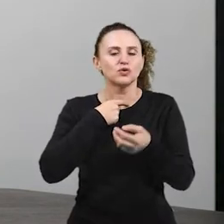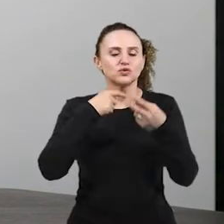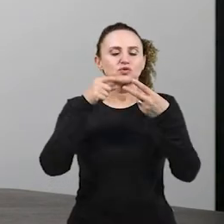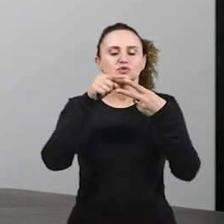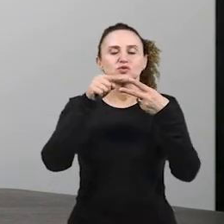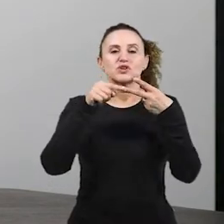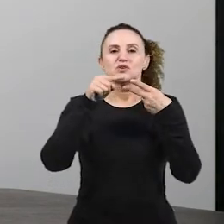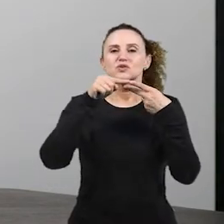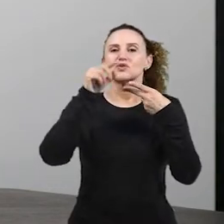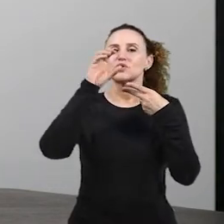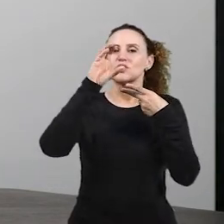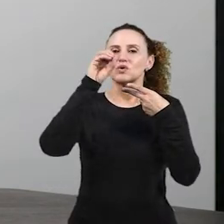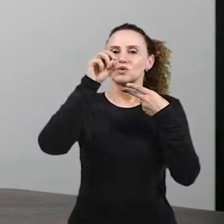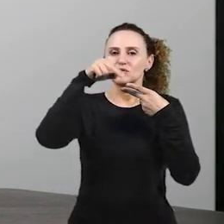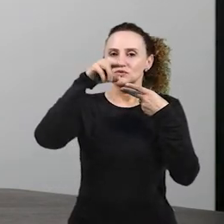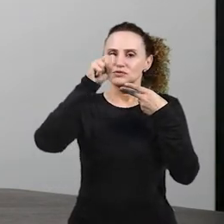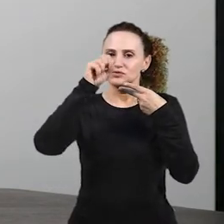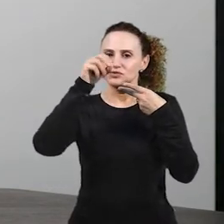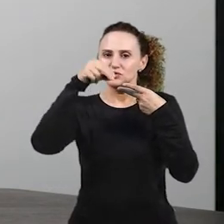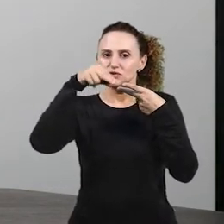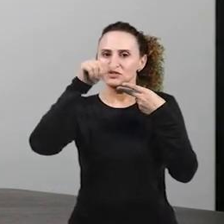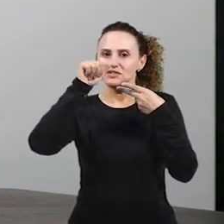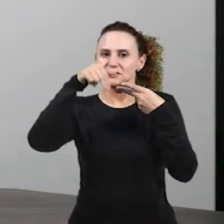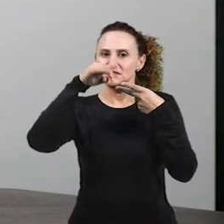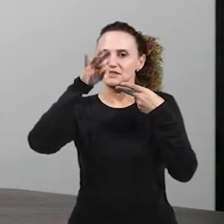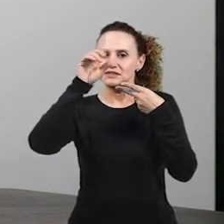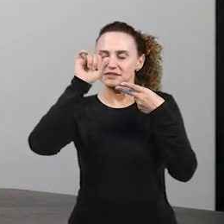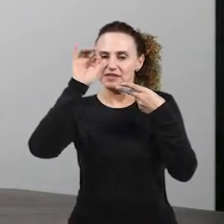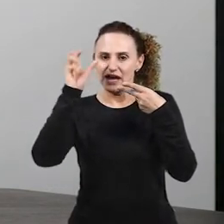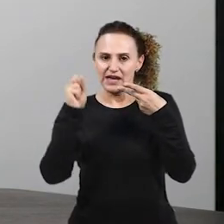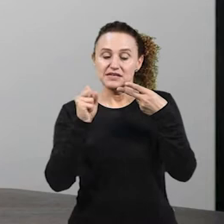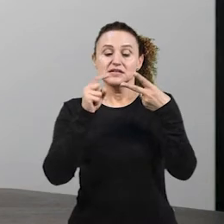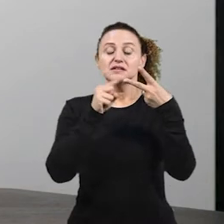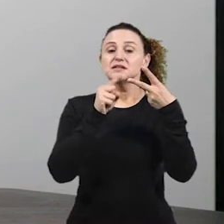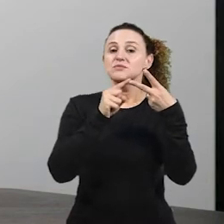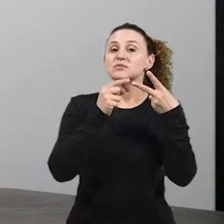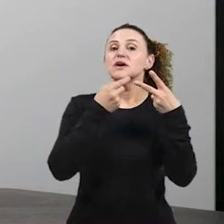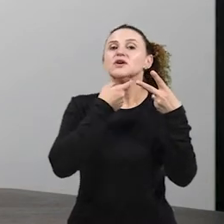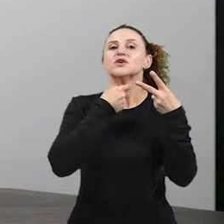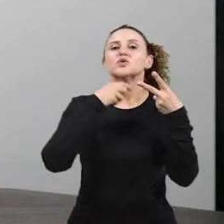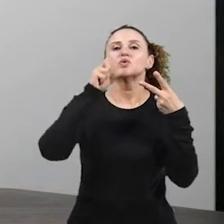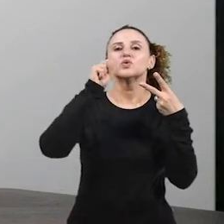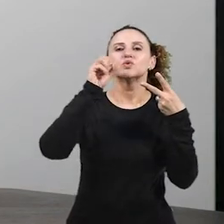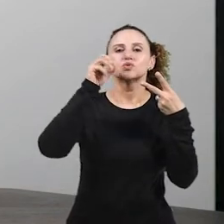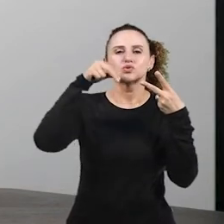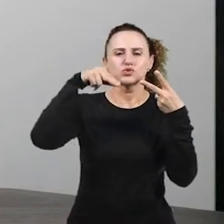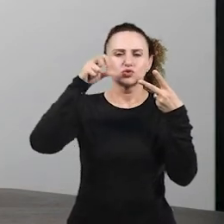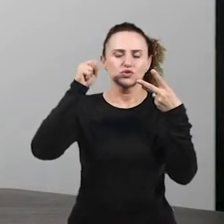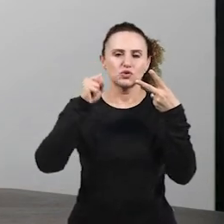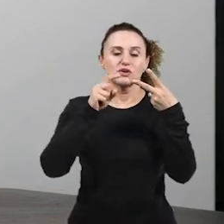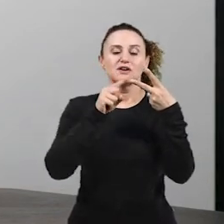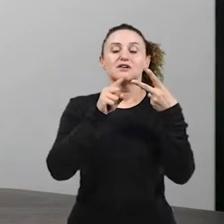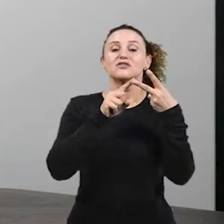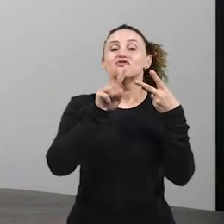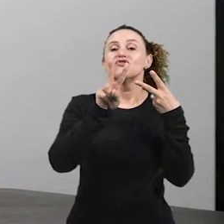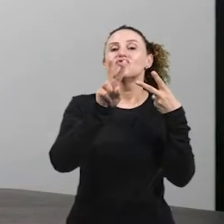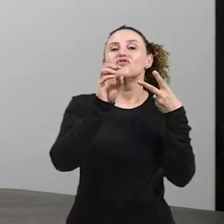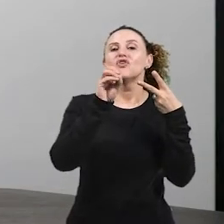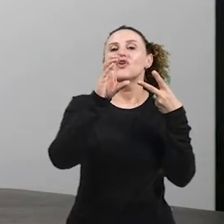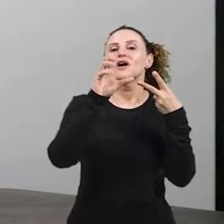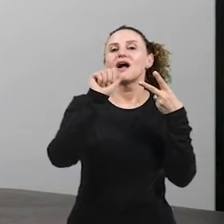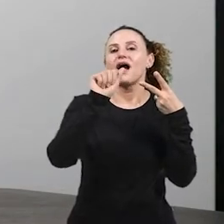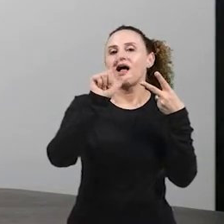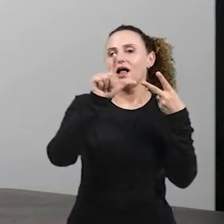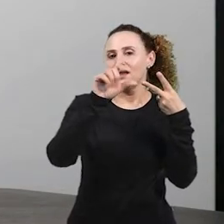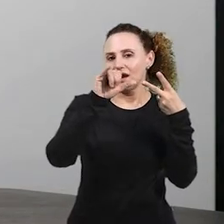e sons vocálicos e nesta disciplina nós vamos diferenciar O que é um som vocálico